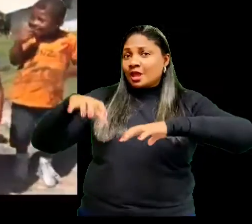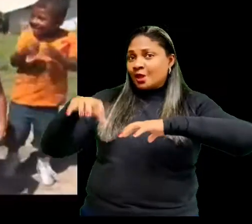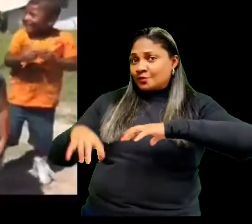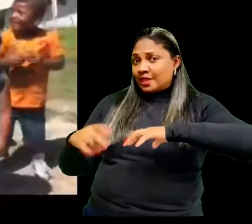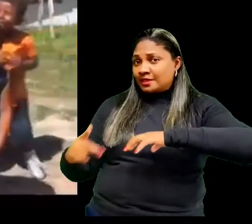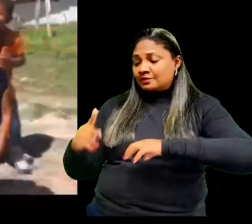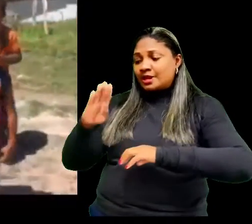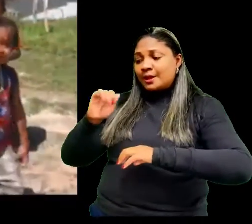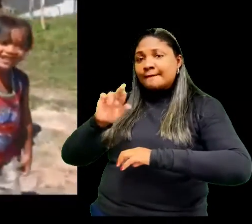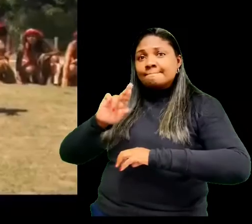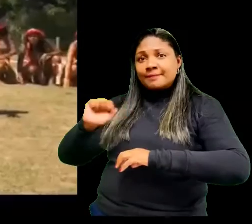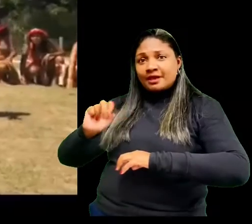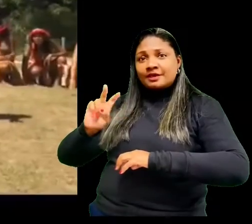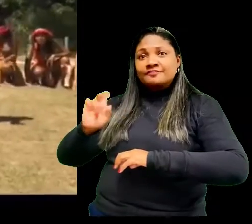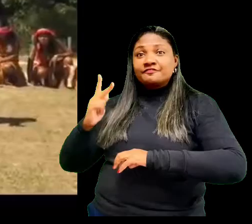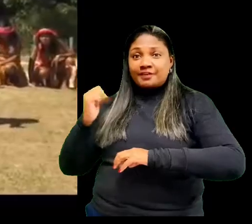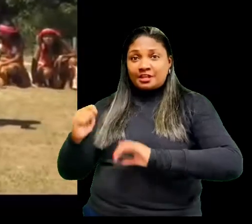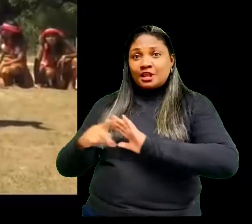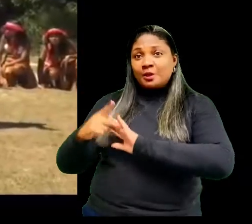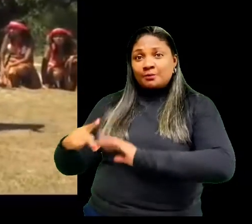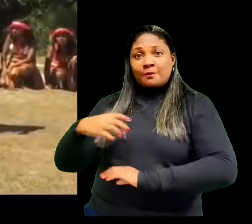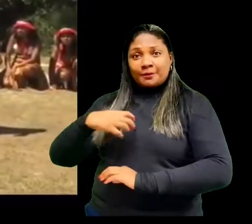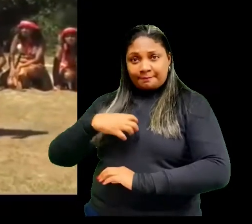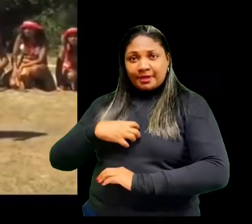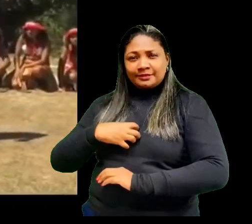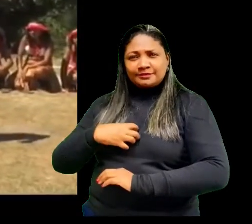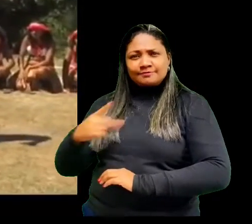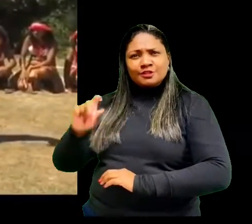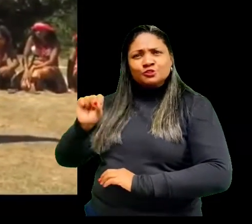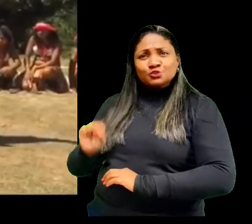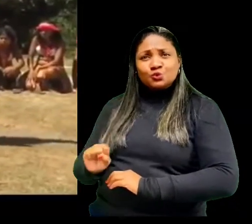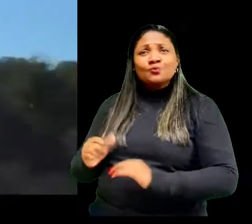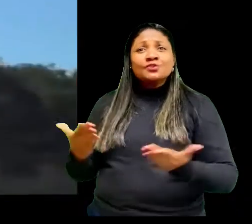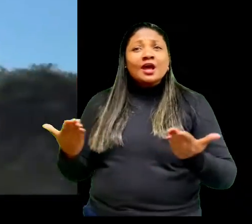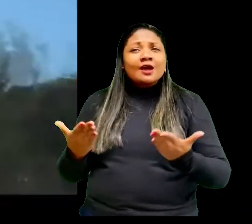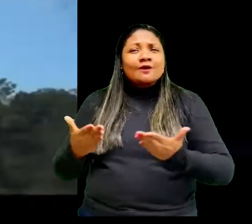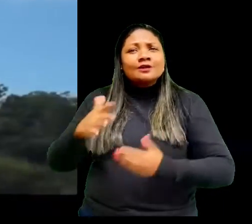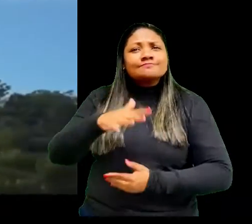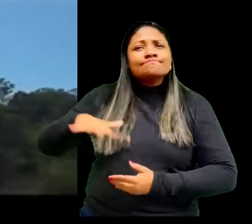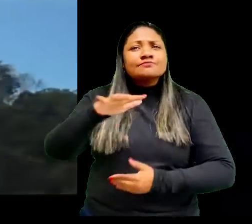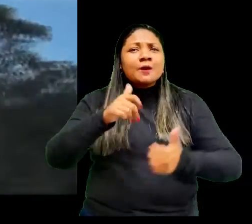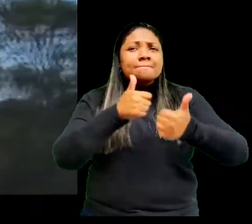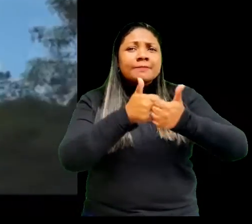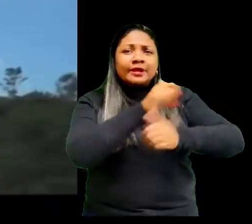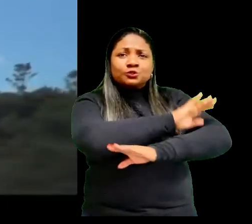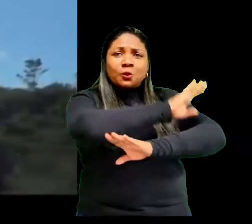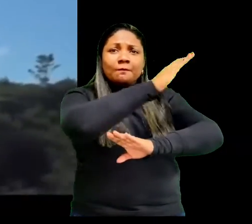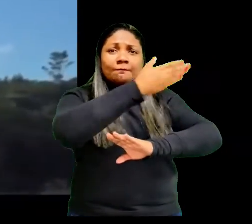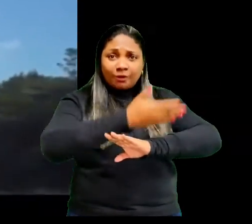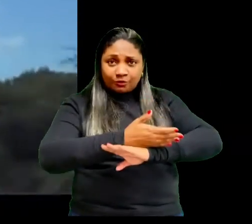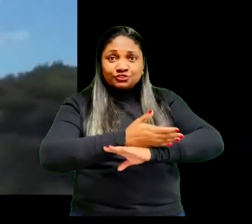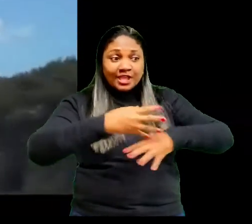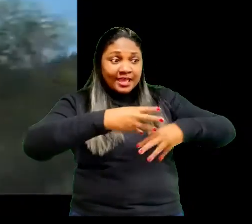Aldeia-mãe Barra Velha, município de Porto Seguro, extremo sul da Bahia. Nós estamos aqui pertinho do Monte Pascoal,